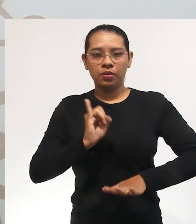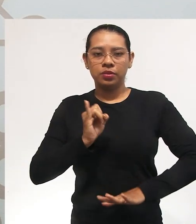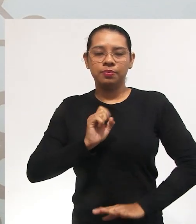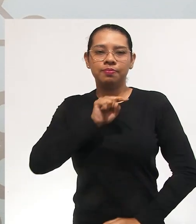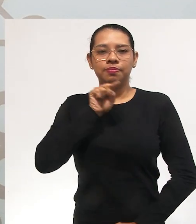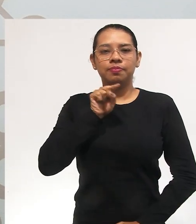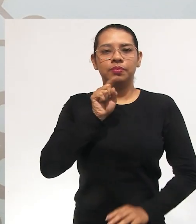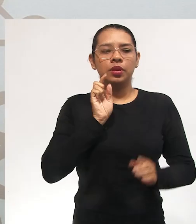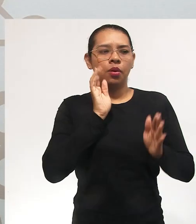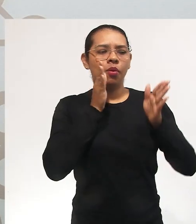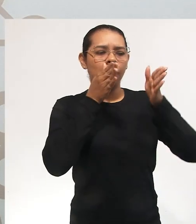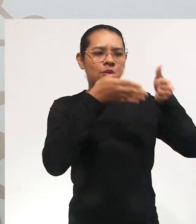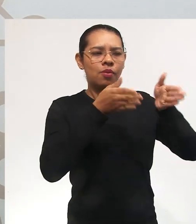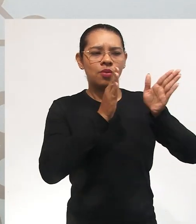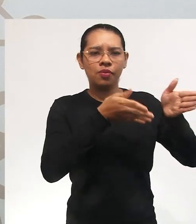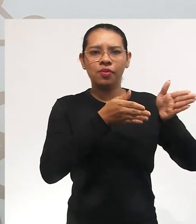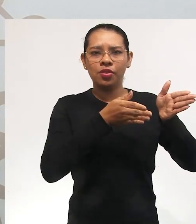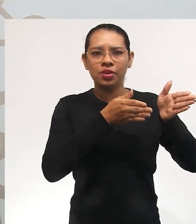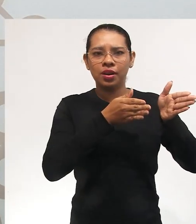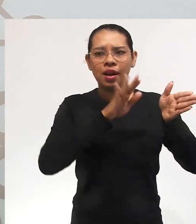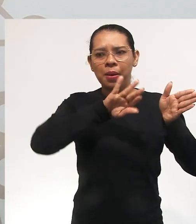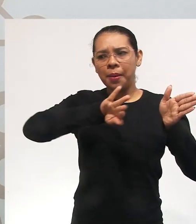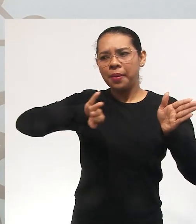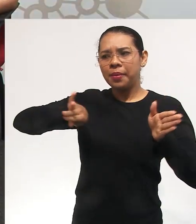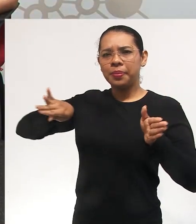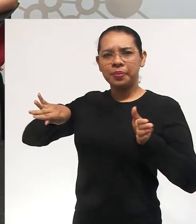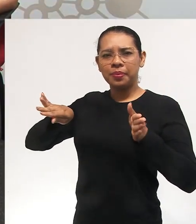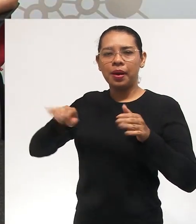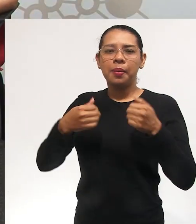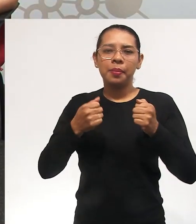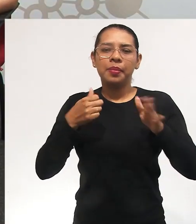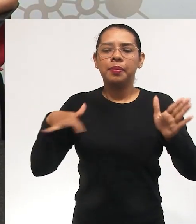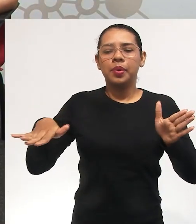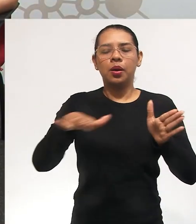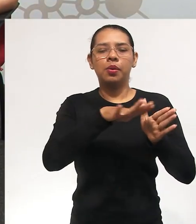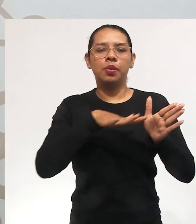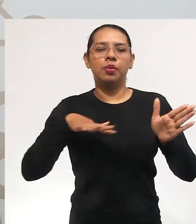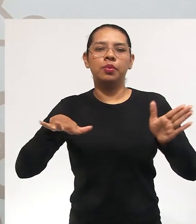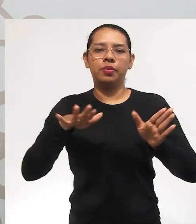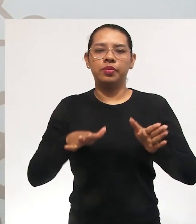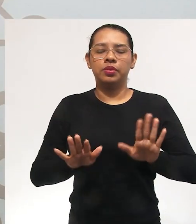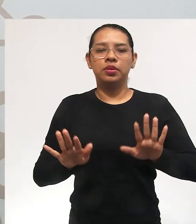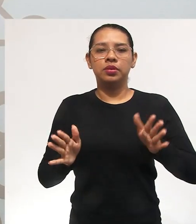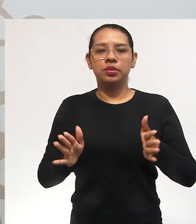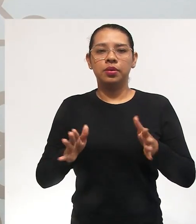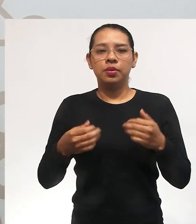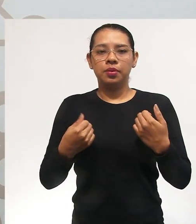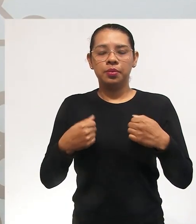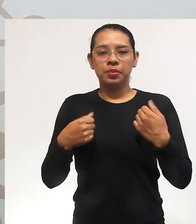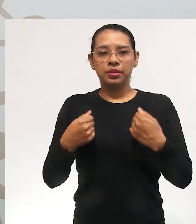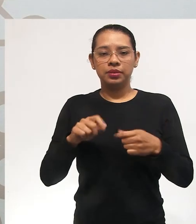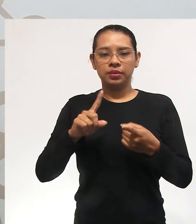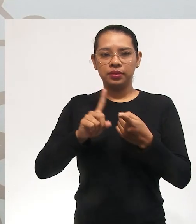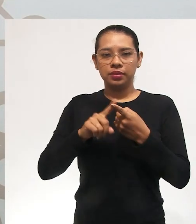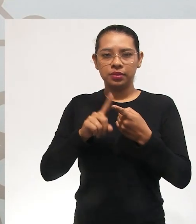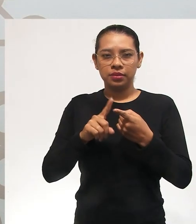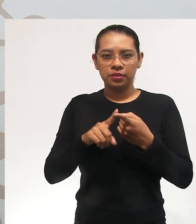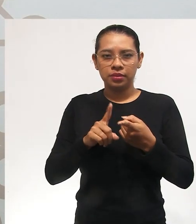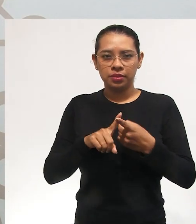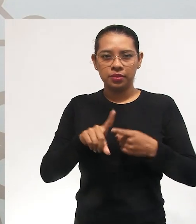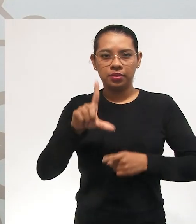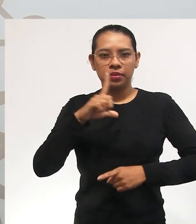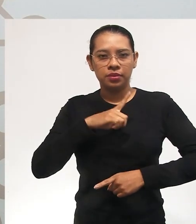num aspecto, o outro vai ficar desfalcado, né? Então, procurar também